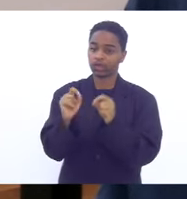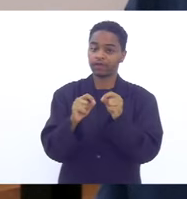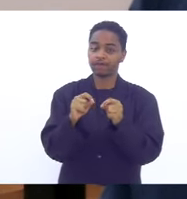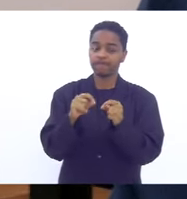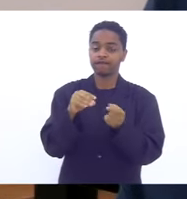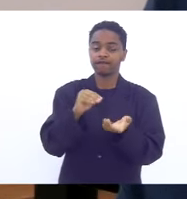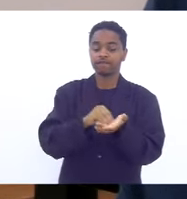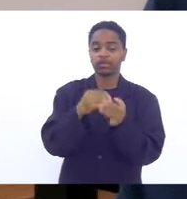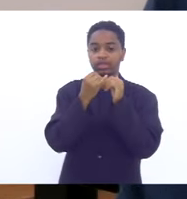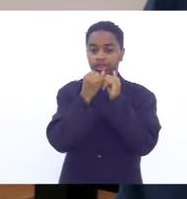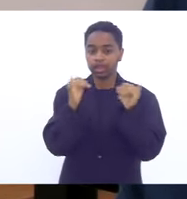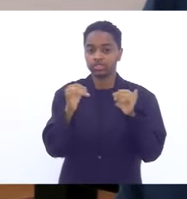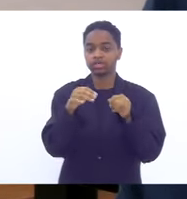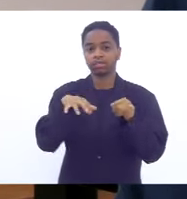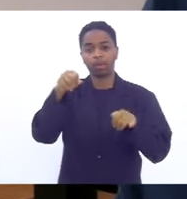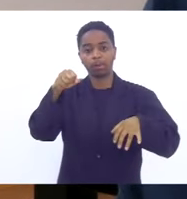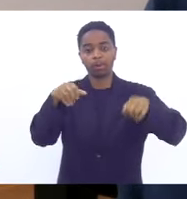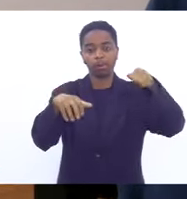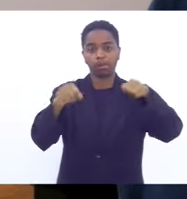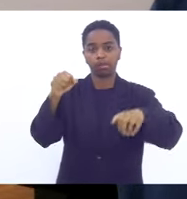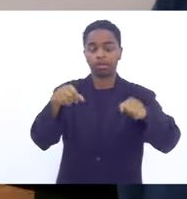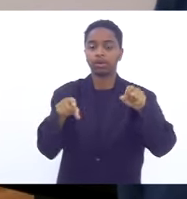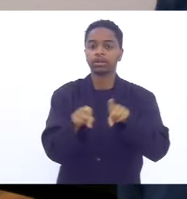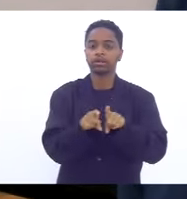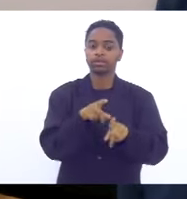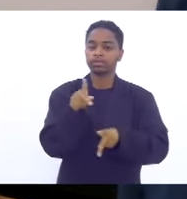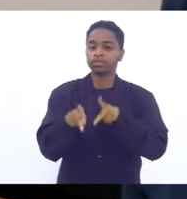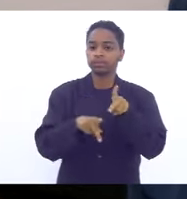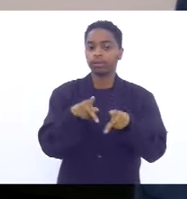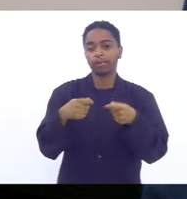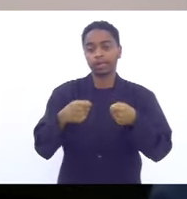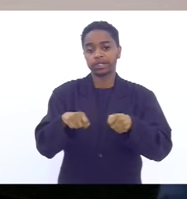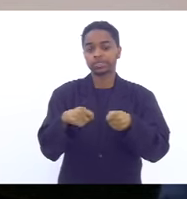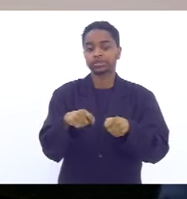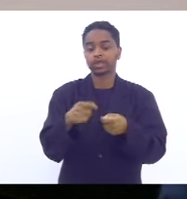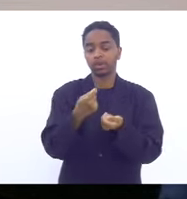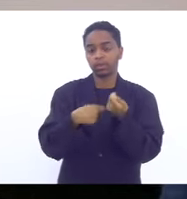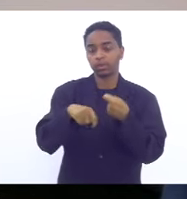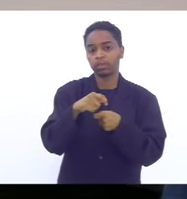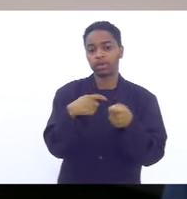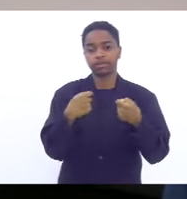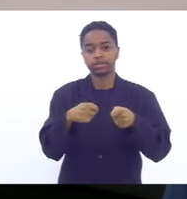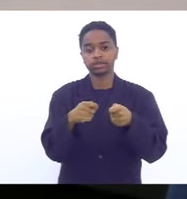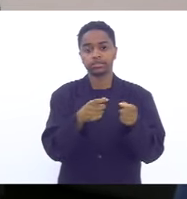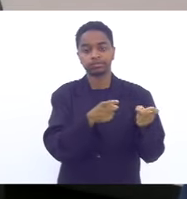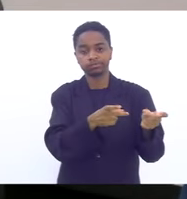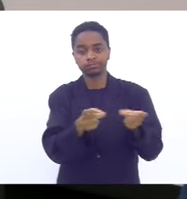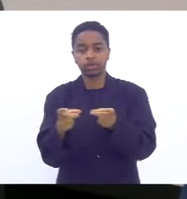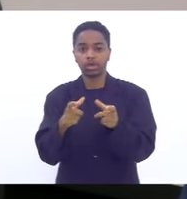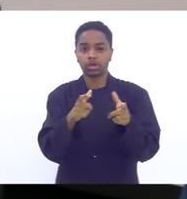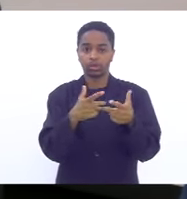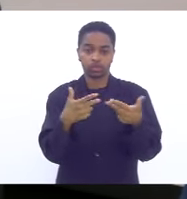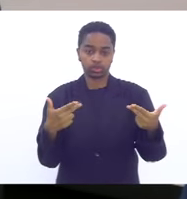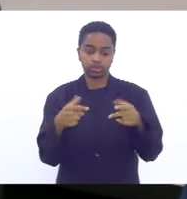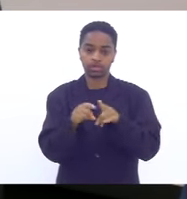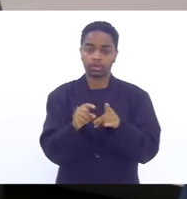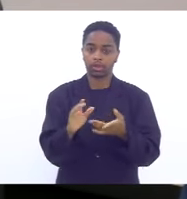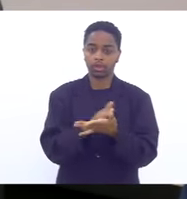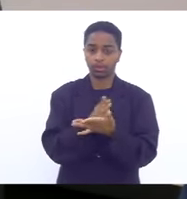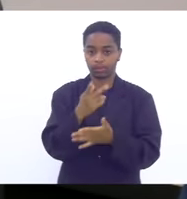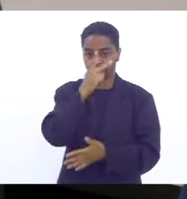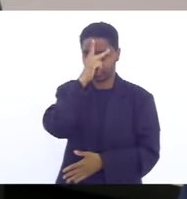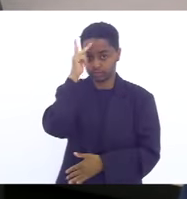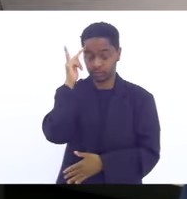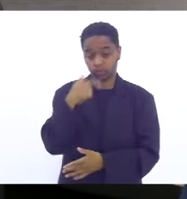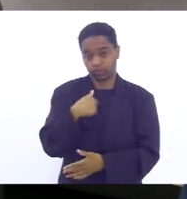energia, causando vários transtornos. A nossa população é uma população que depende da economia, do comércio, e muitas pessoas também, como eu